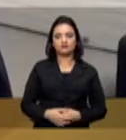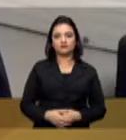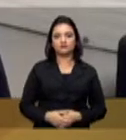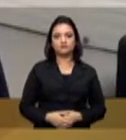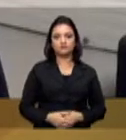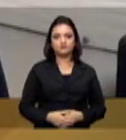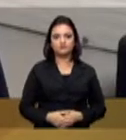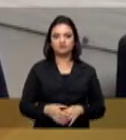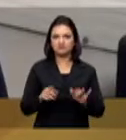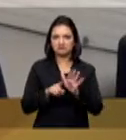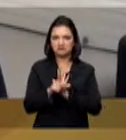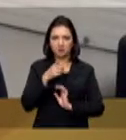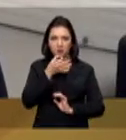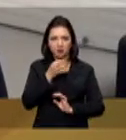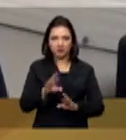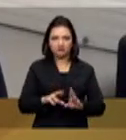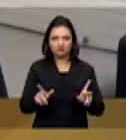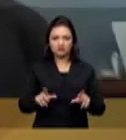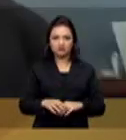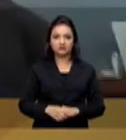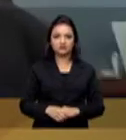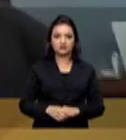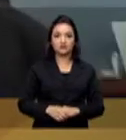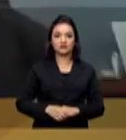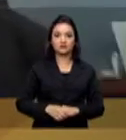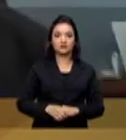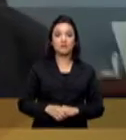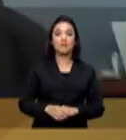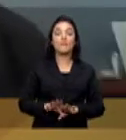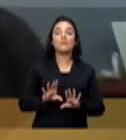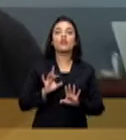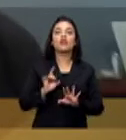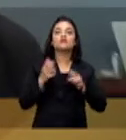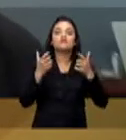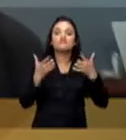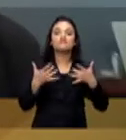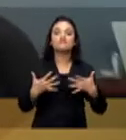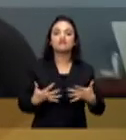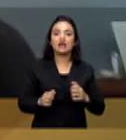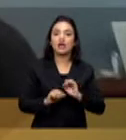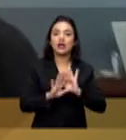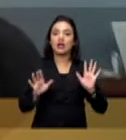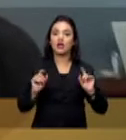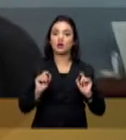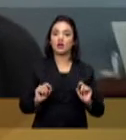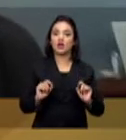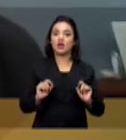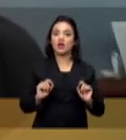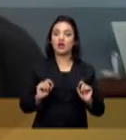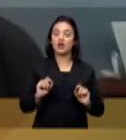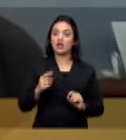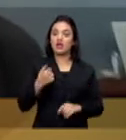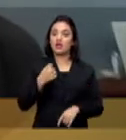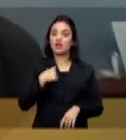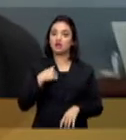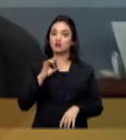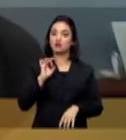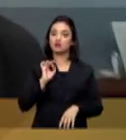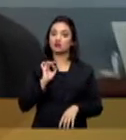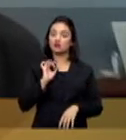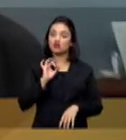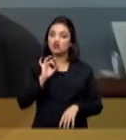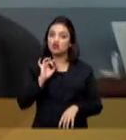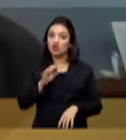alguma divergência? Não, presidente, só para deixar assente que eu apresentei divergência quanto à